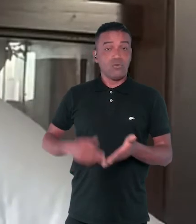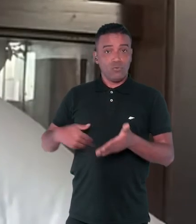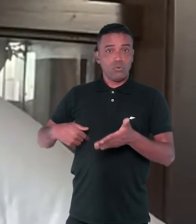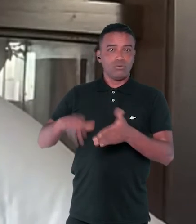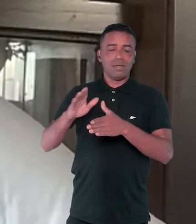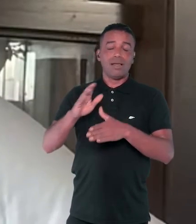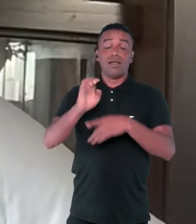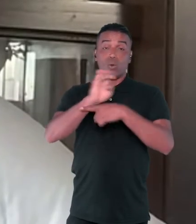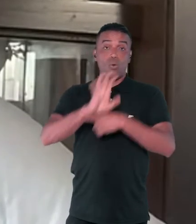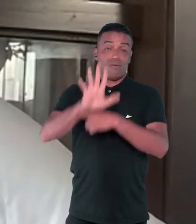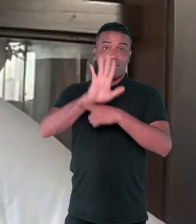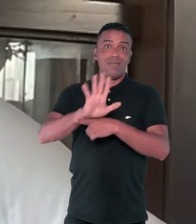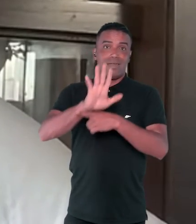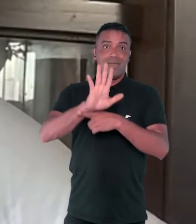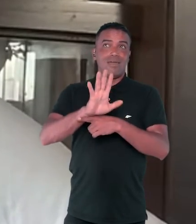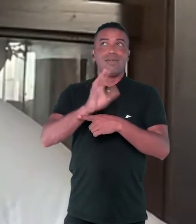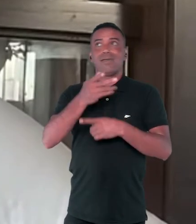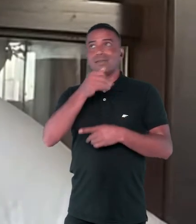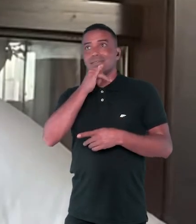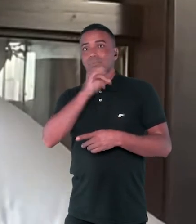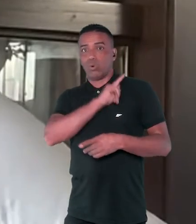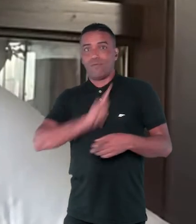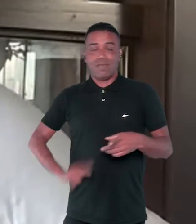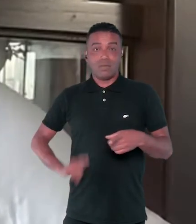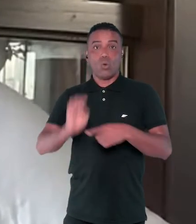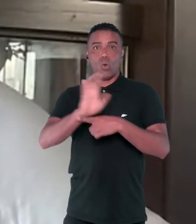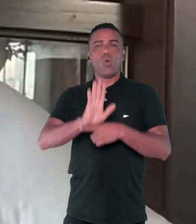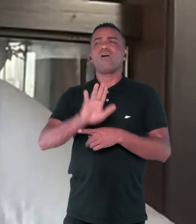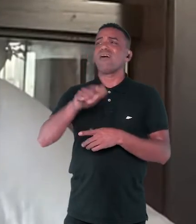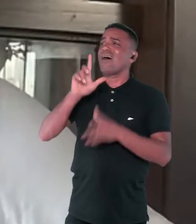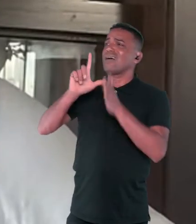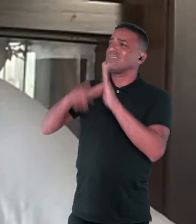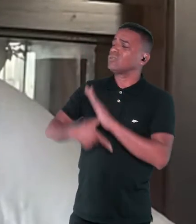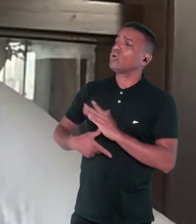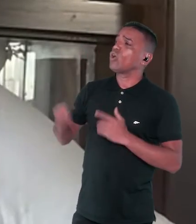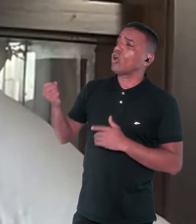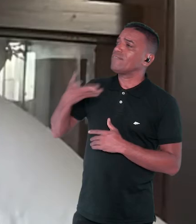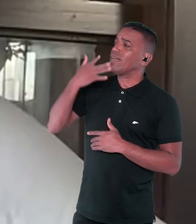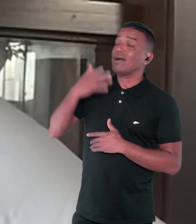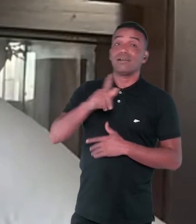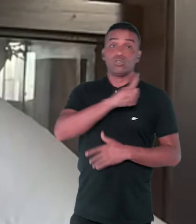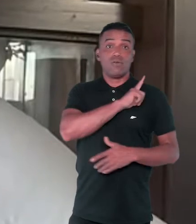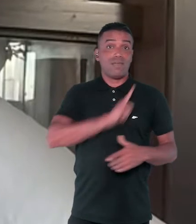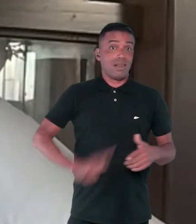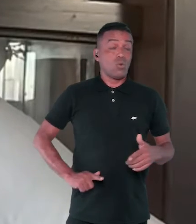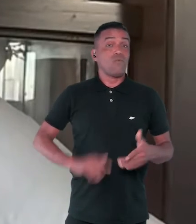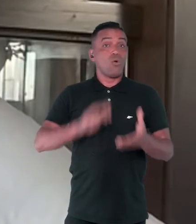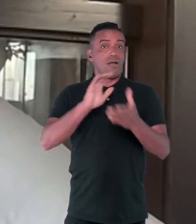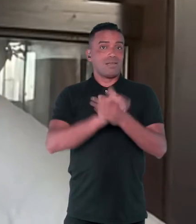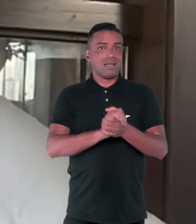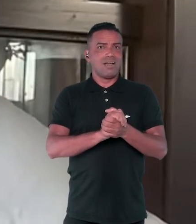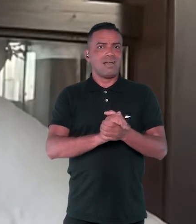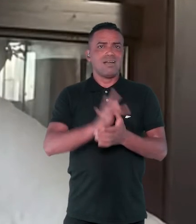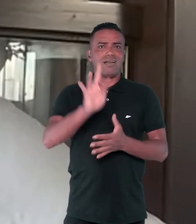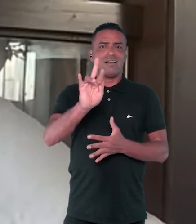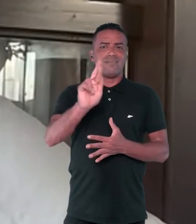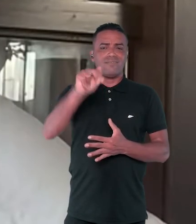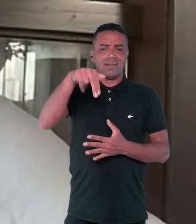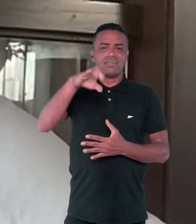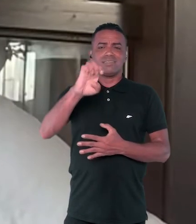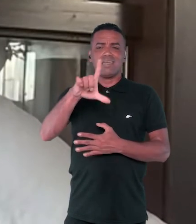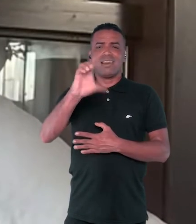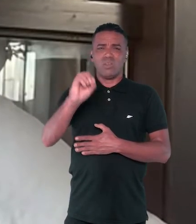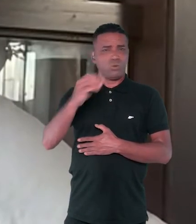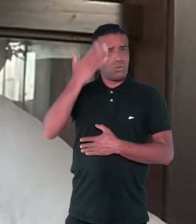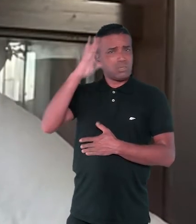dele, e o ministro atrasou um pouco. Então ele ficou ali, Eduardo, qual que é a novidade? Foi o governador, eu vou casar. Ué, eu nem